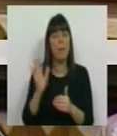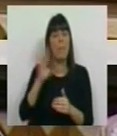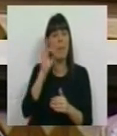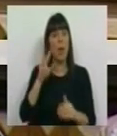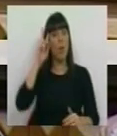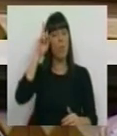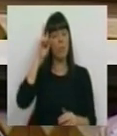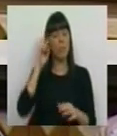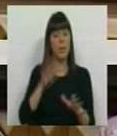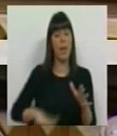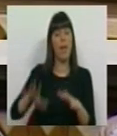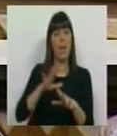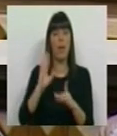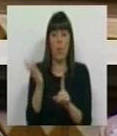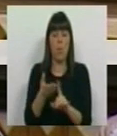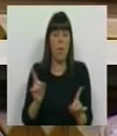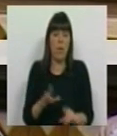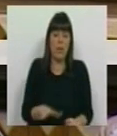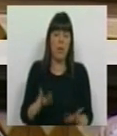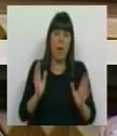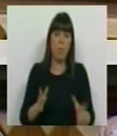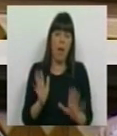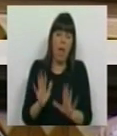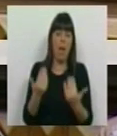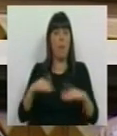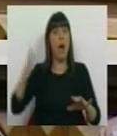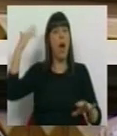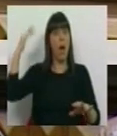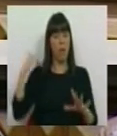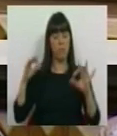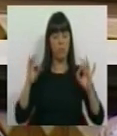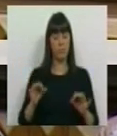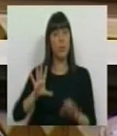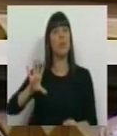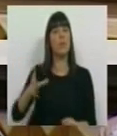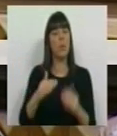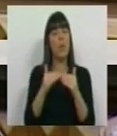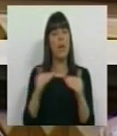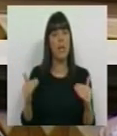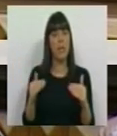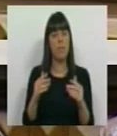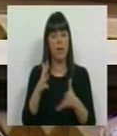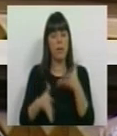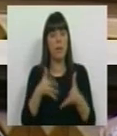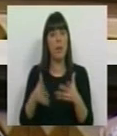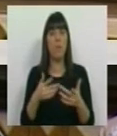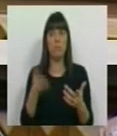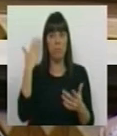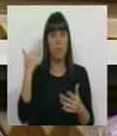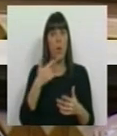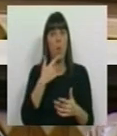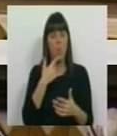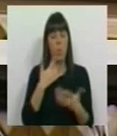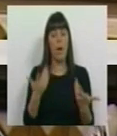O Distrito de Porto Alegre não está condenado a esta situação. Em tempos foi mesmo um distrito com um nível de industrialização